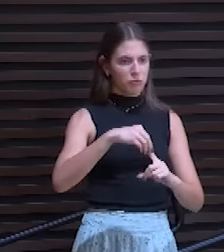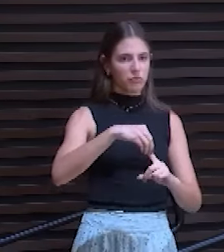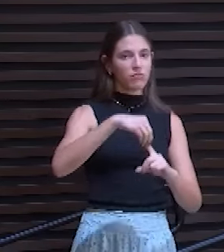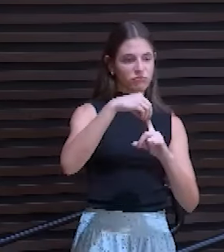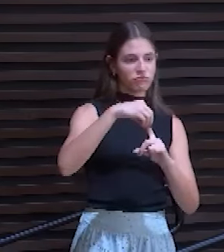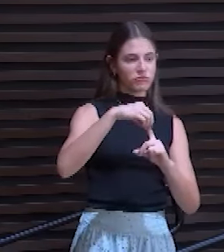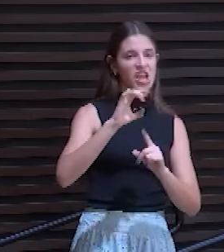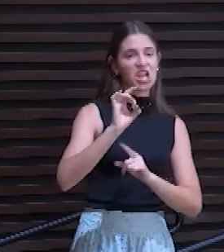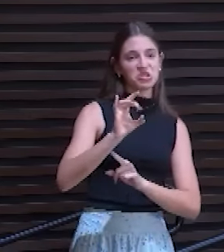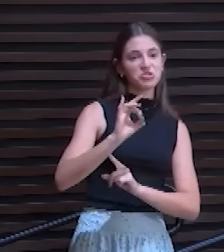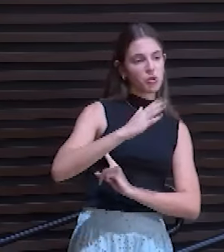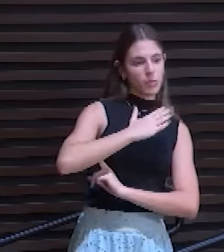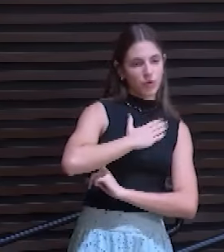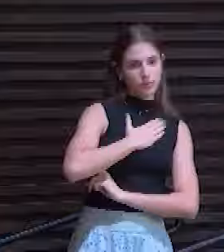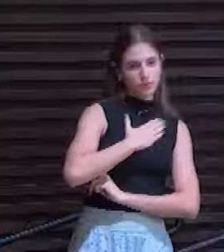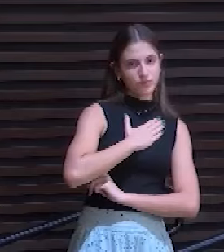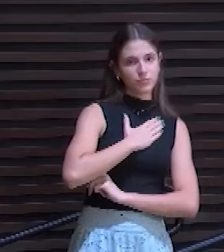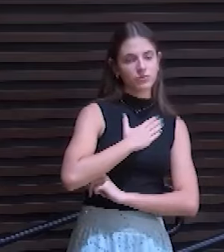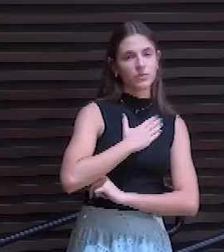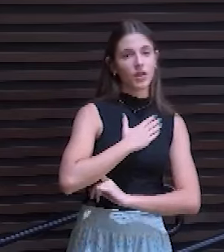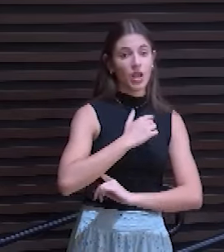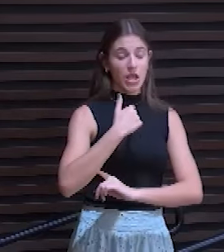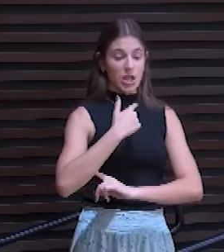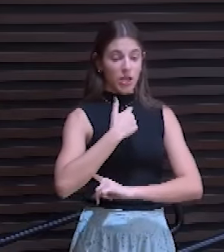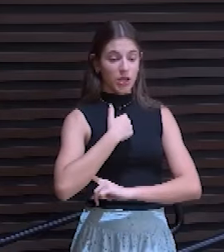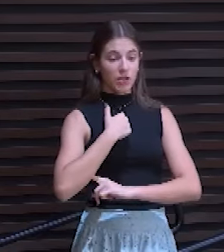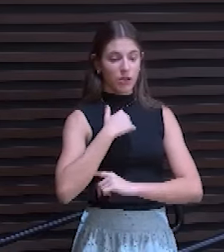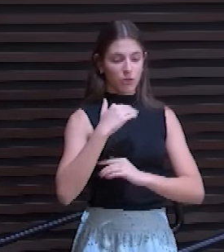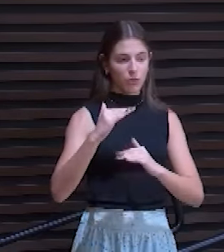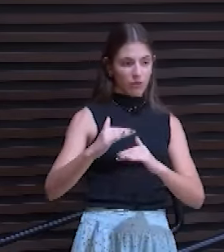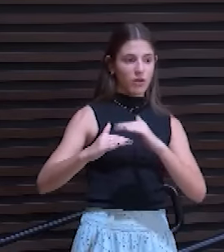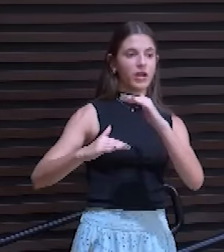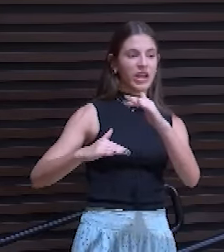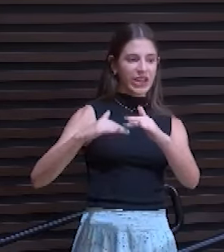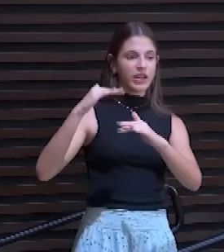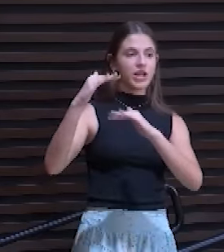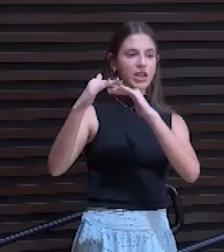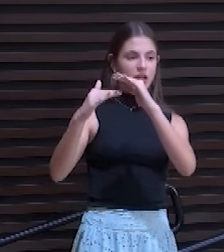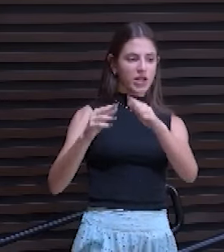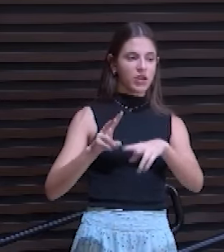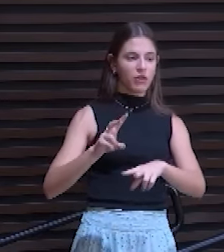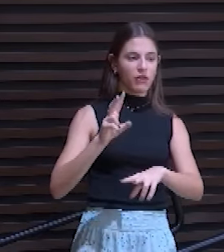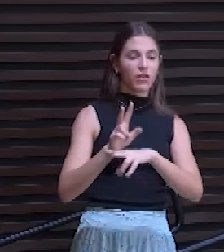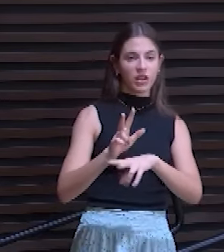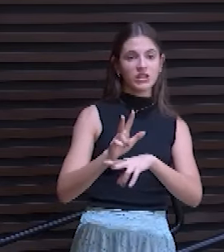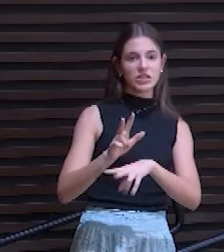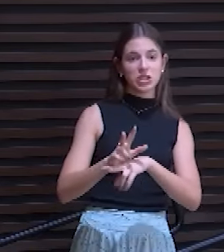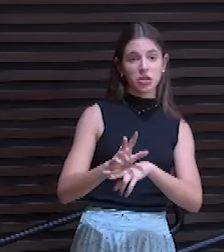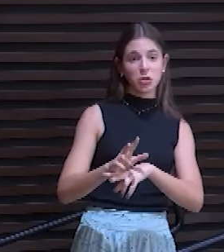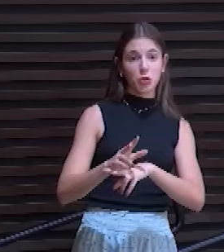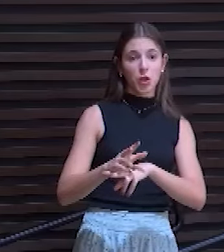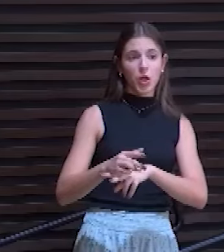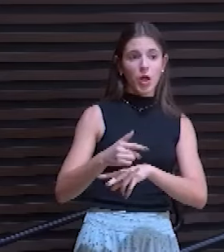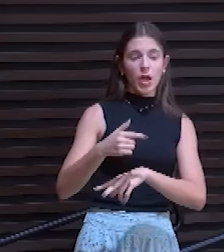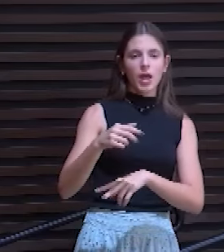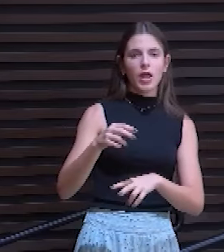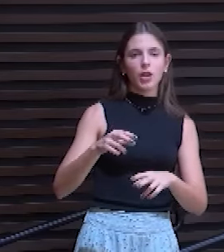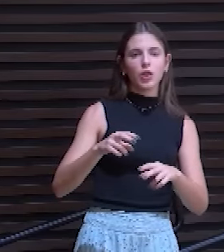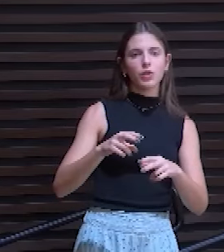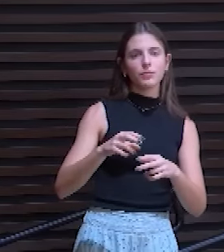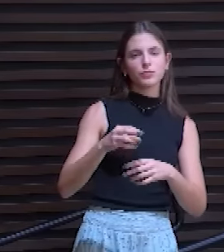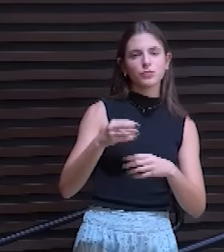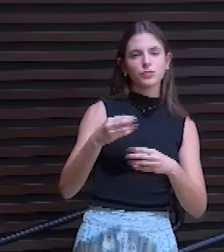pertencem. E eu crio eles da maneira que eu achar melhor. A